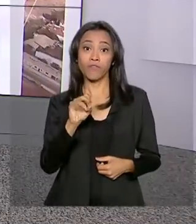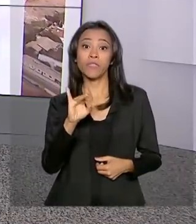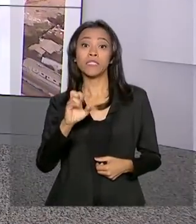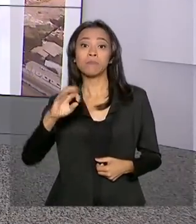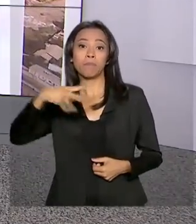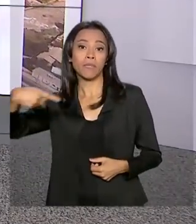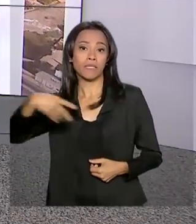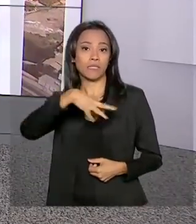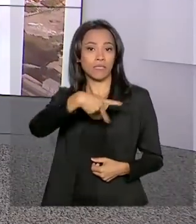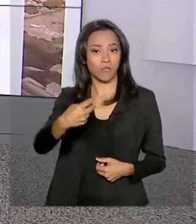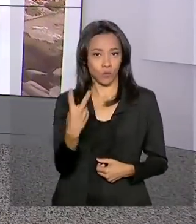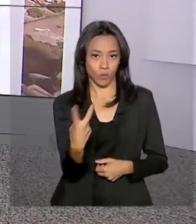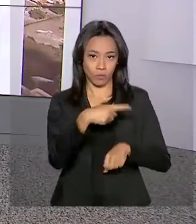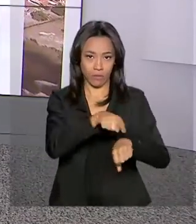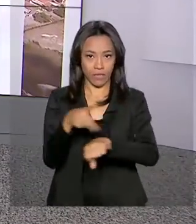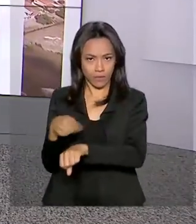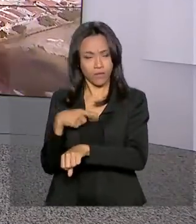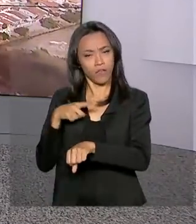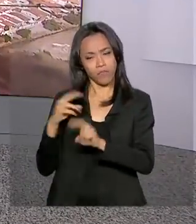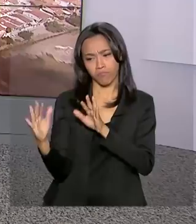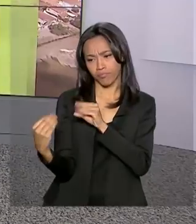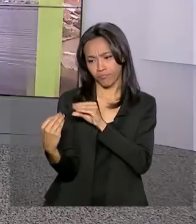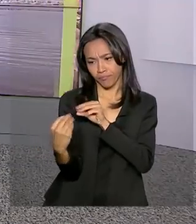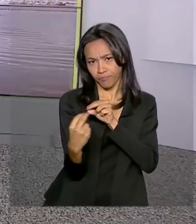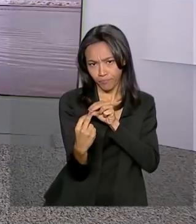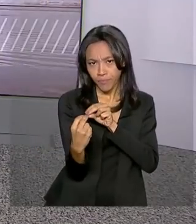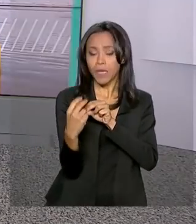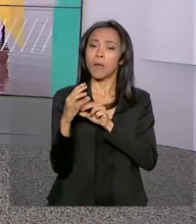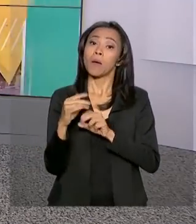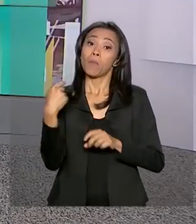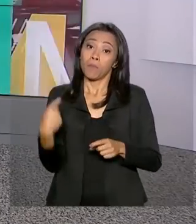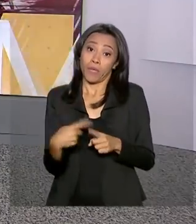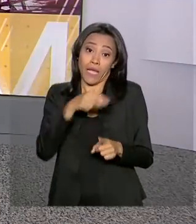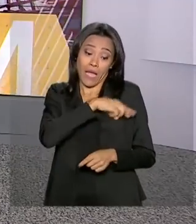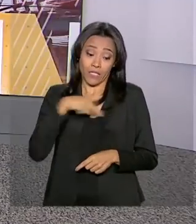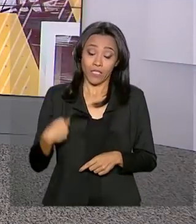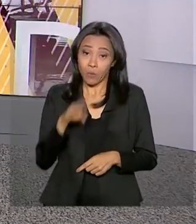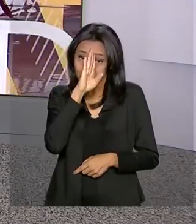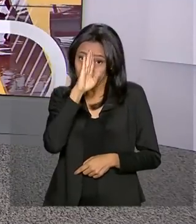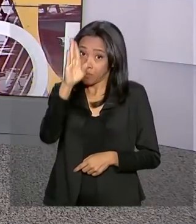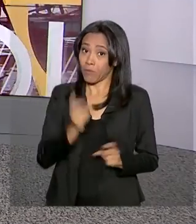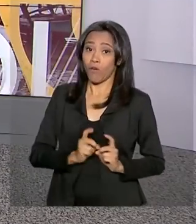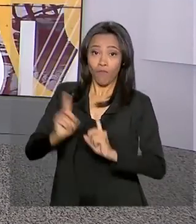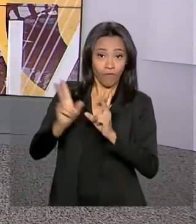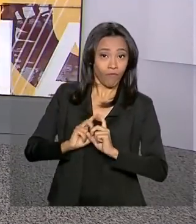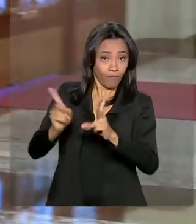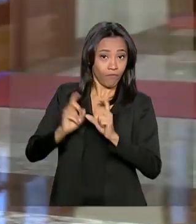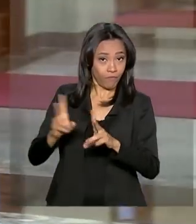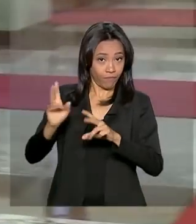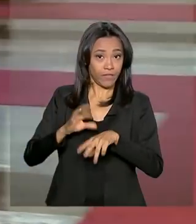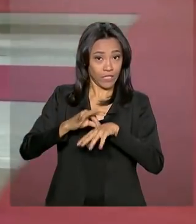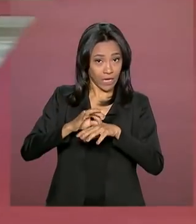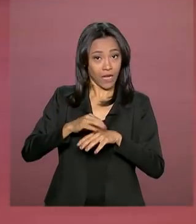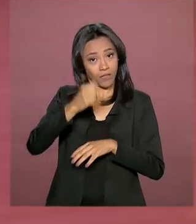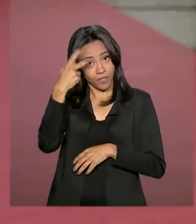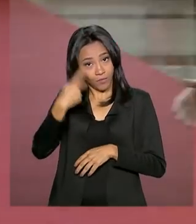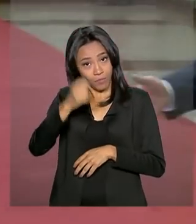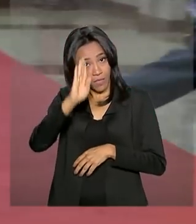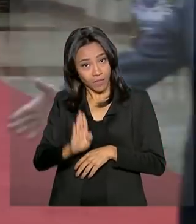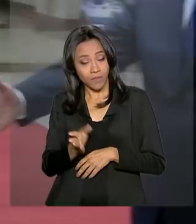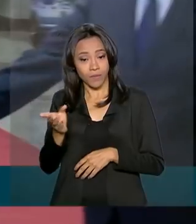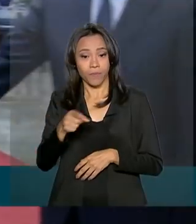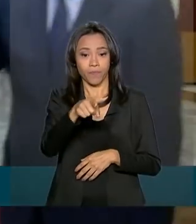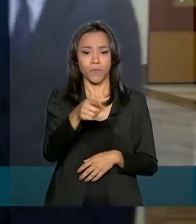conversar sobre essa e outras grandes vendas já que a china é o principal parceiro comercial do brasil no